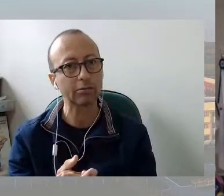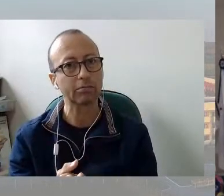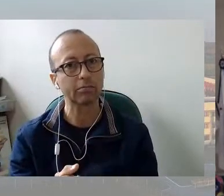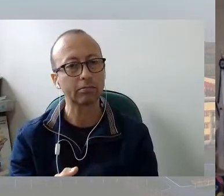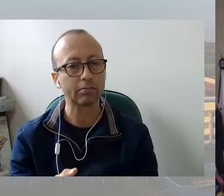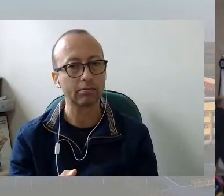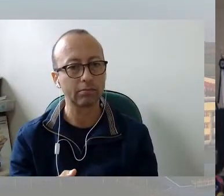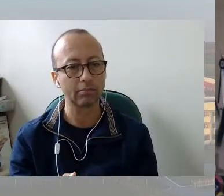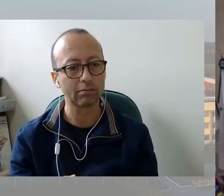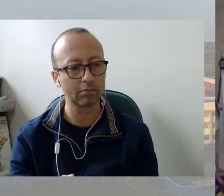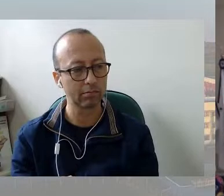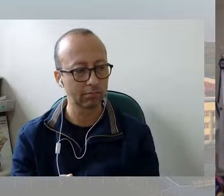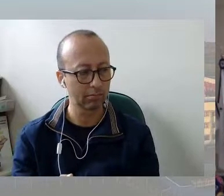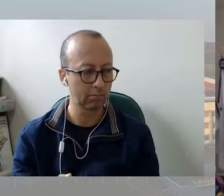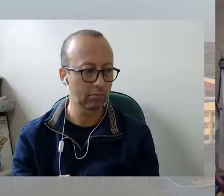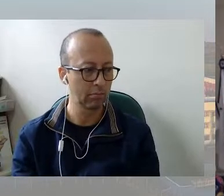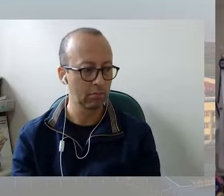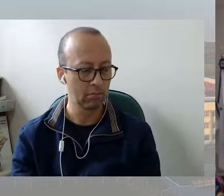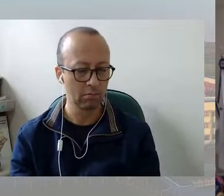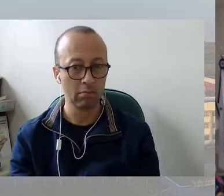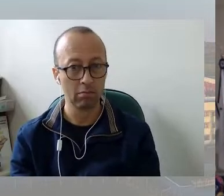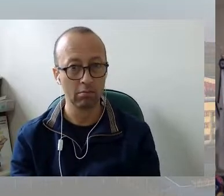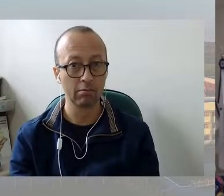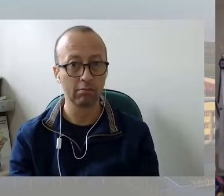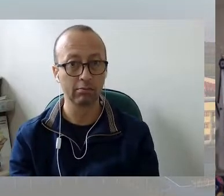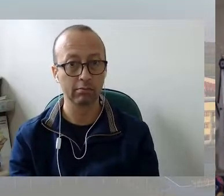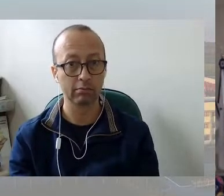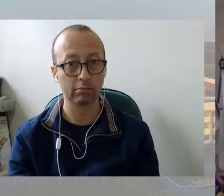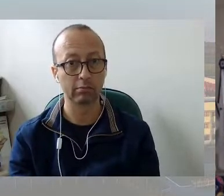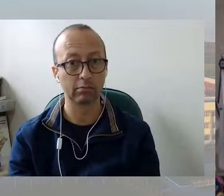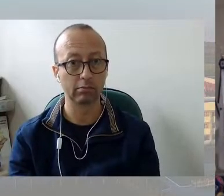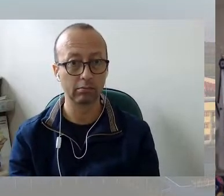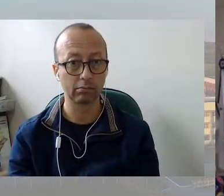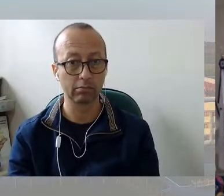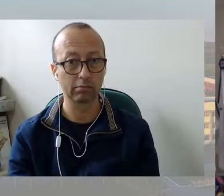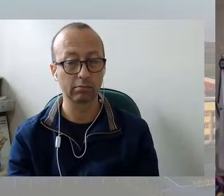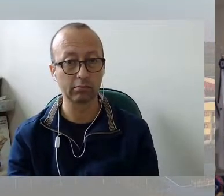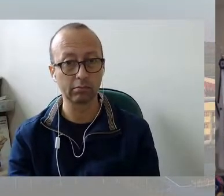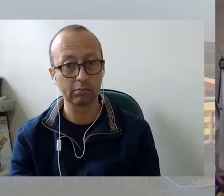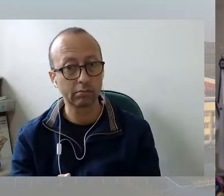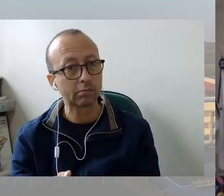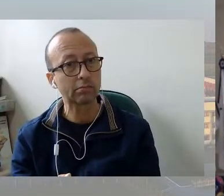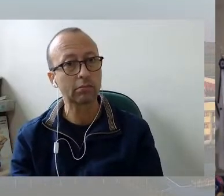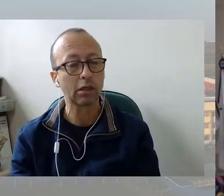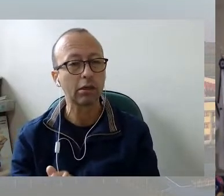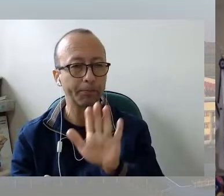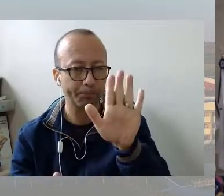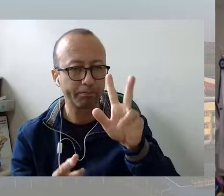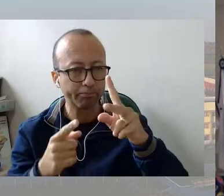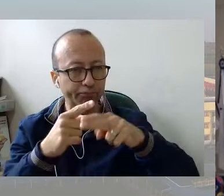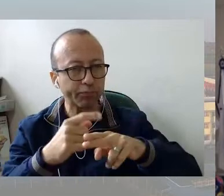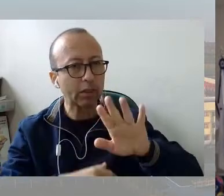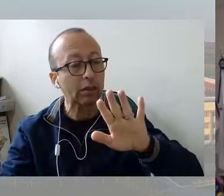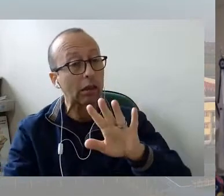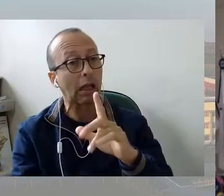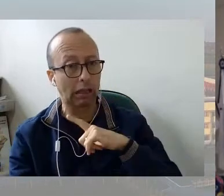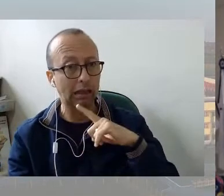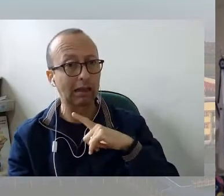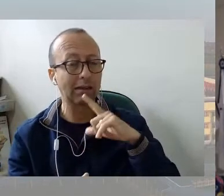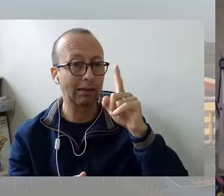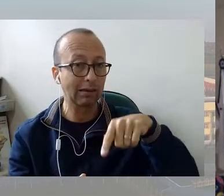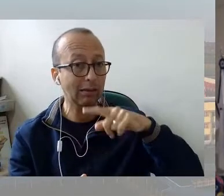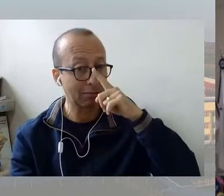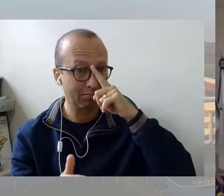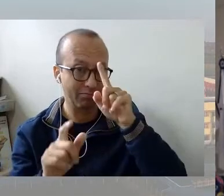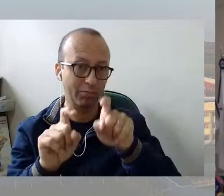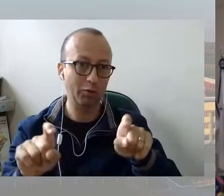pode acontecer. A segunda coisa, eu acho... Só me permite, sim. Foi uma questão técnica, até para não perder o fio da meada, né?